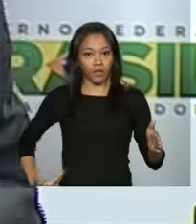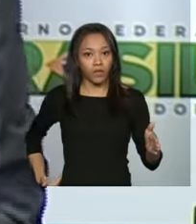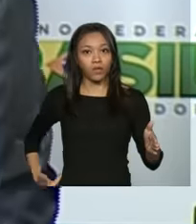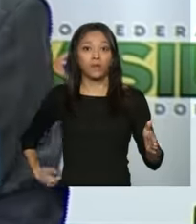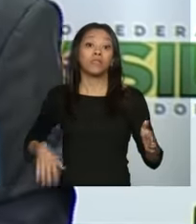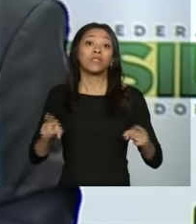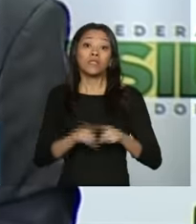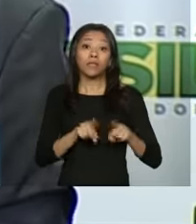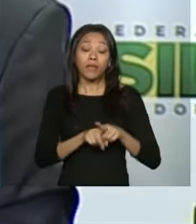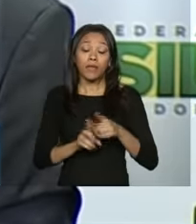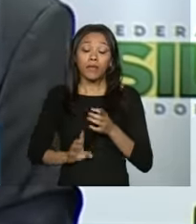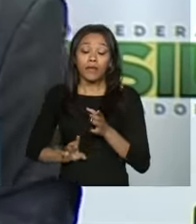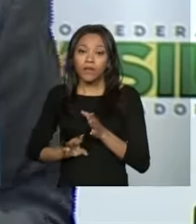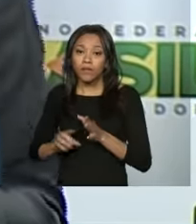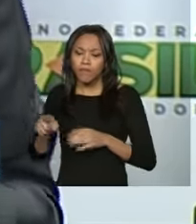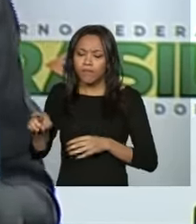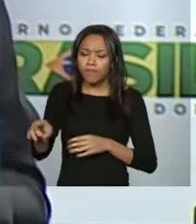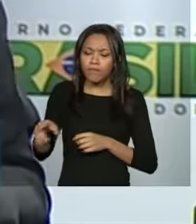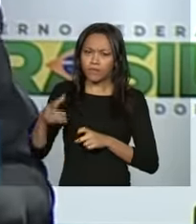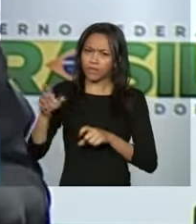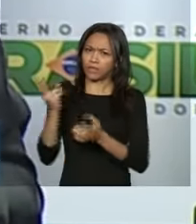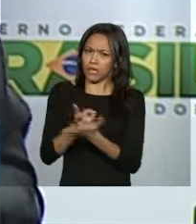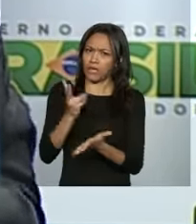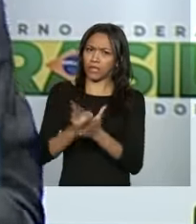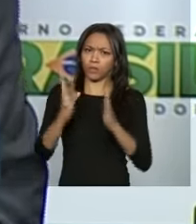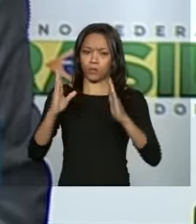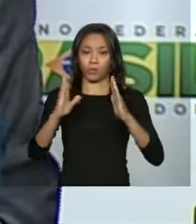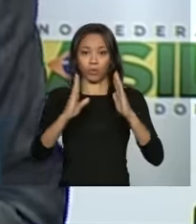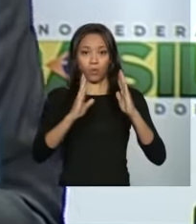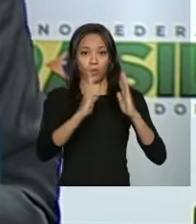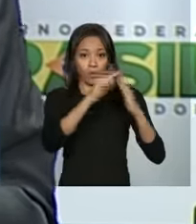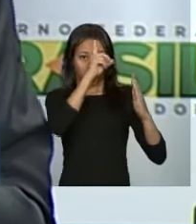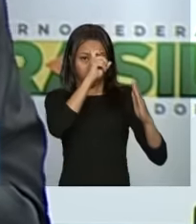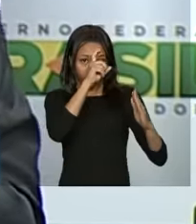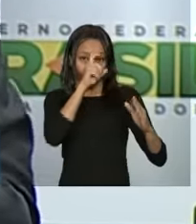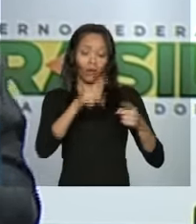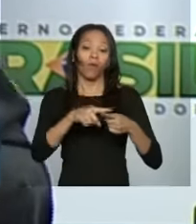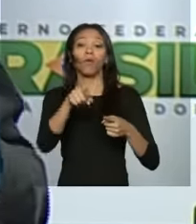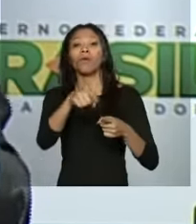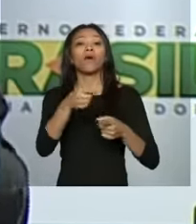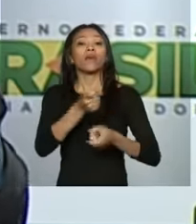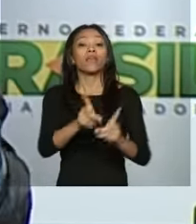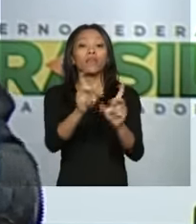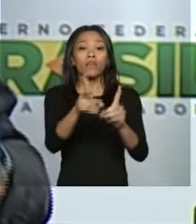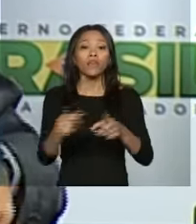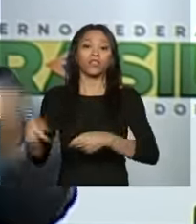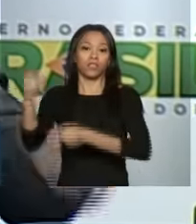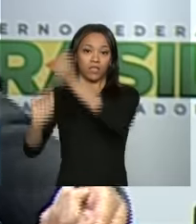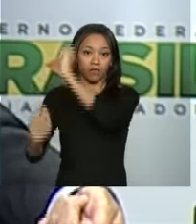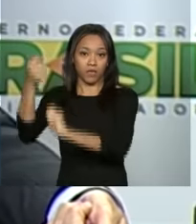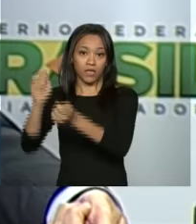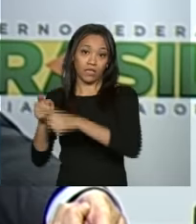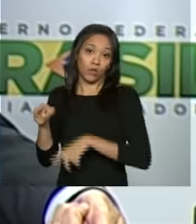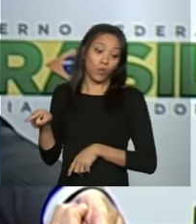especialista porque na verdade tanto Hospital como operadora como o gestor público não são eles que fazem a indicação para o